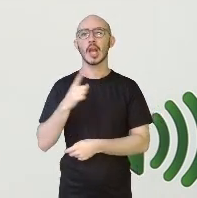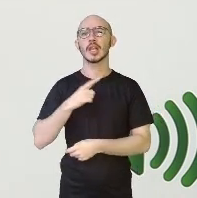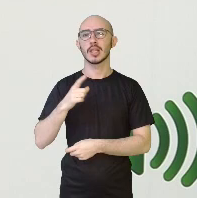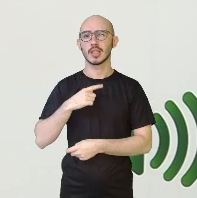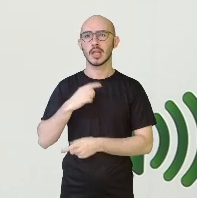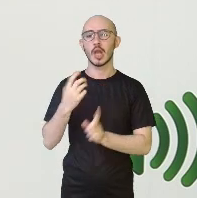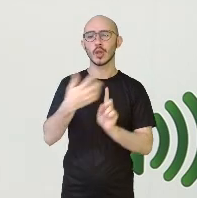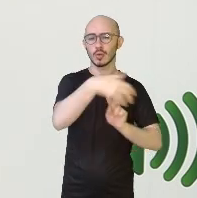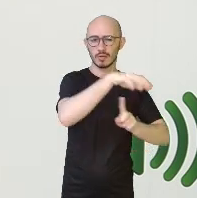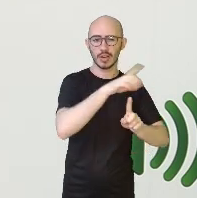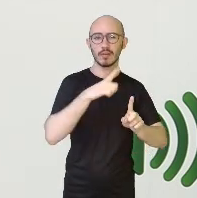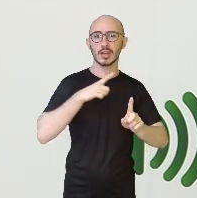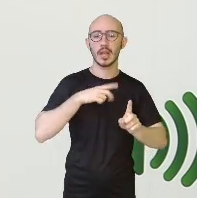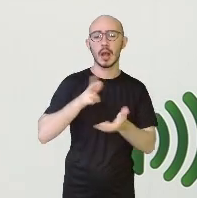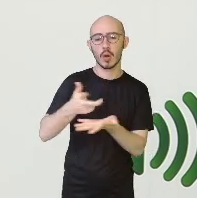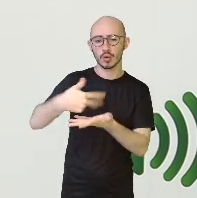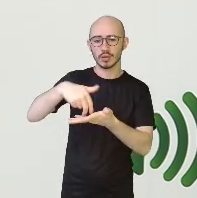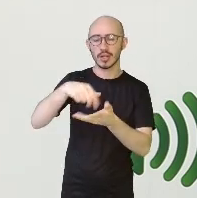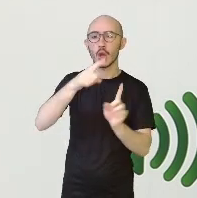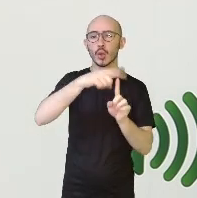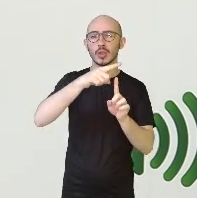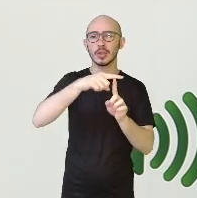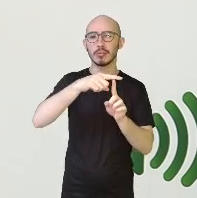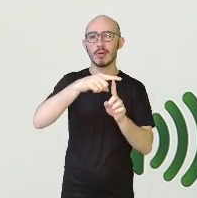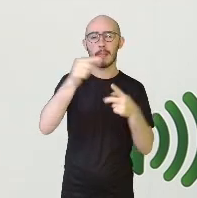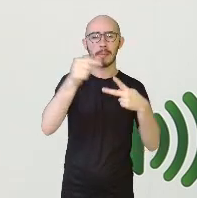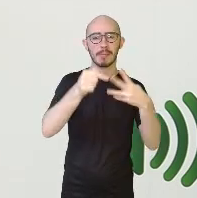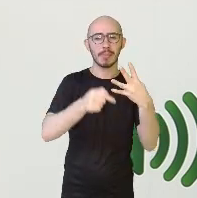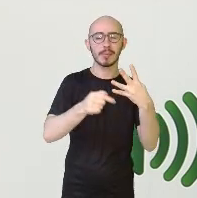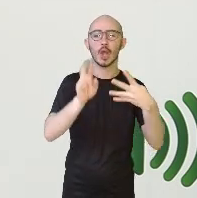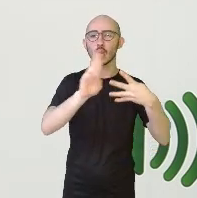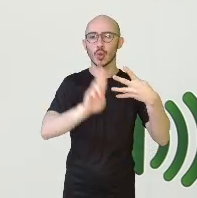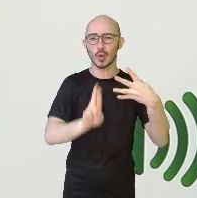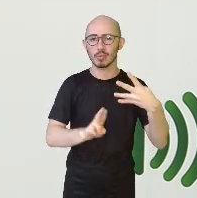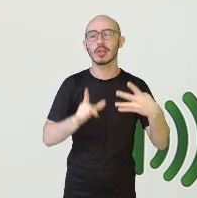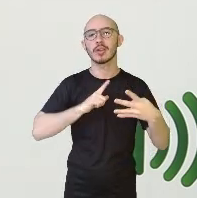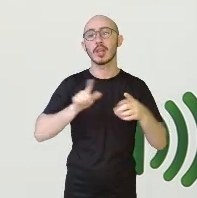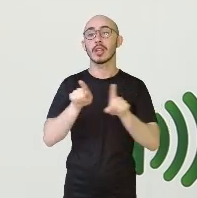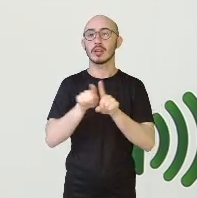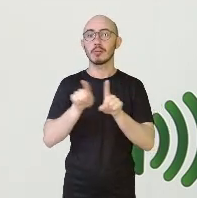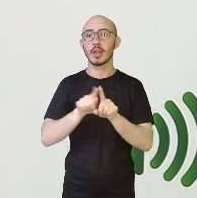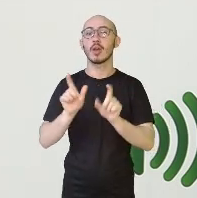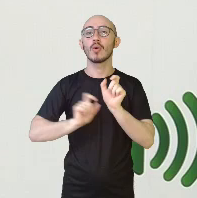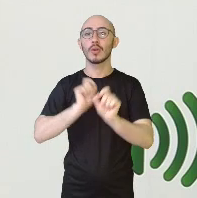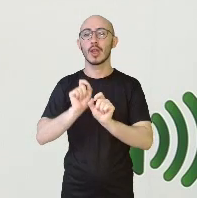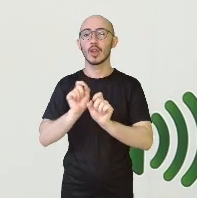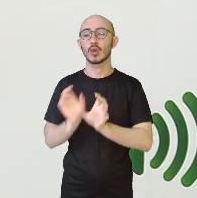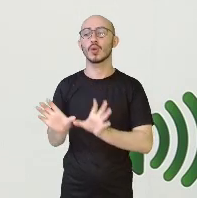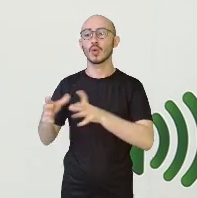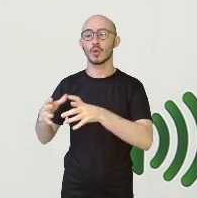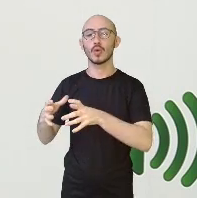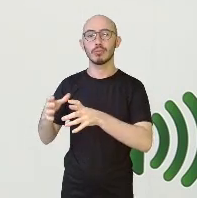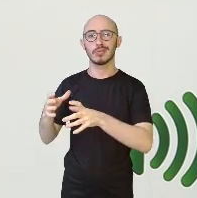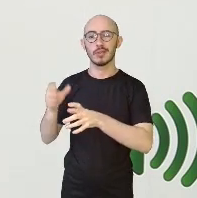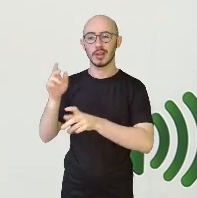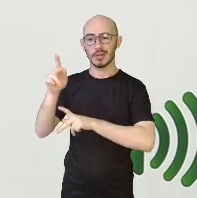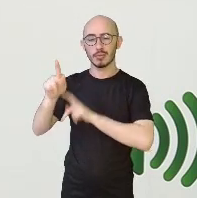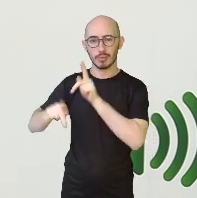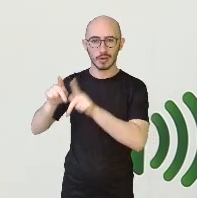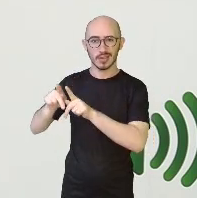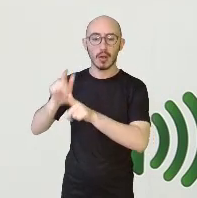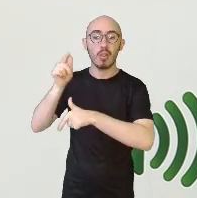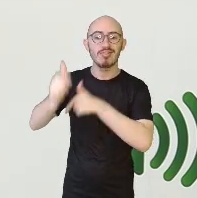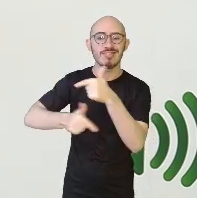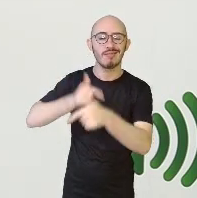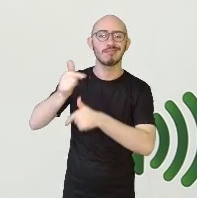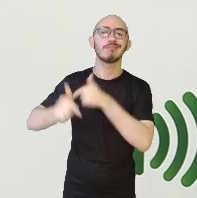martelo, parafuso e outros, são nomes que já vêm da classe também operária, que foram as pessoas que estavam